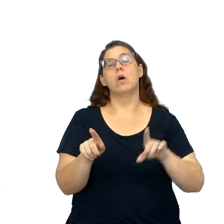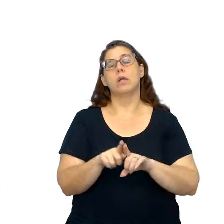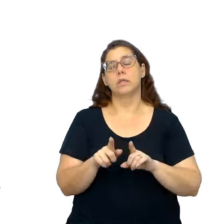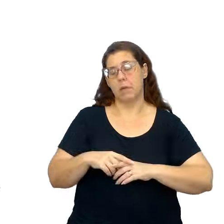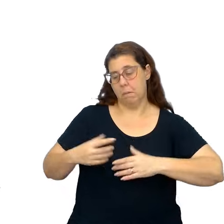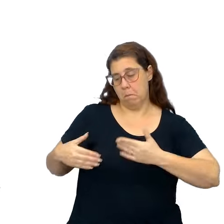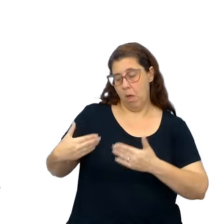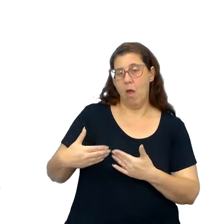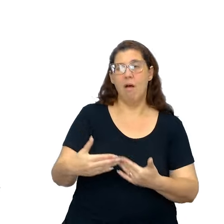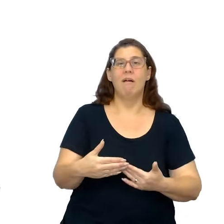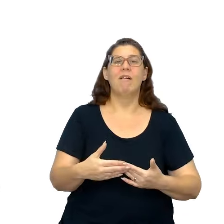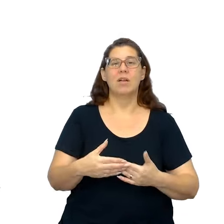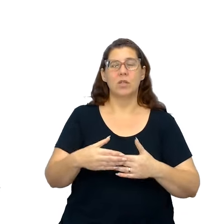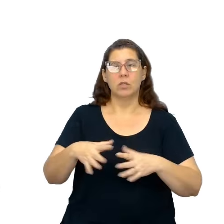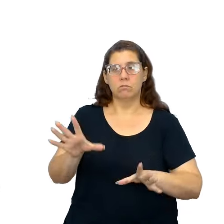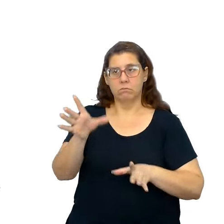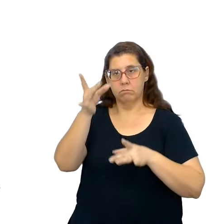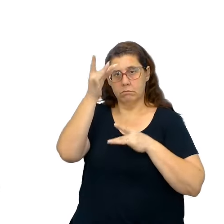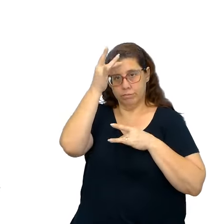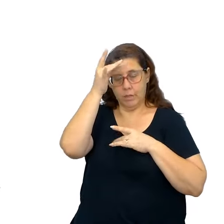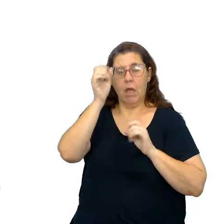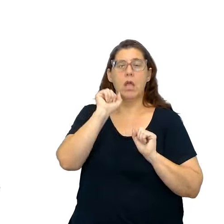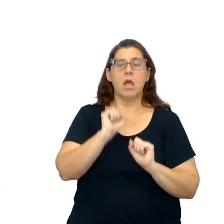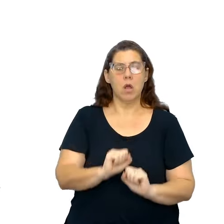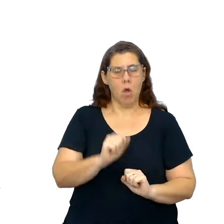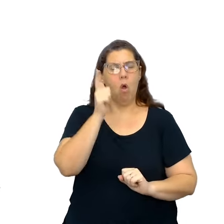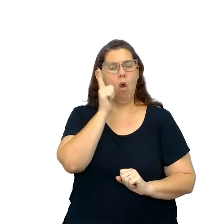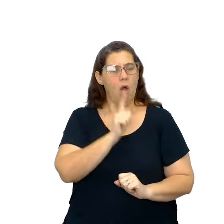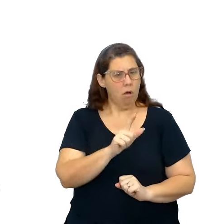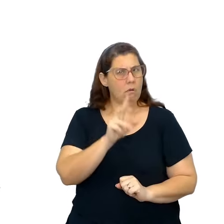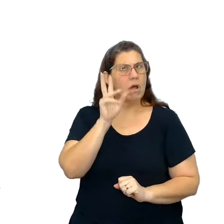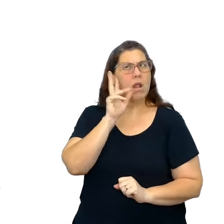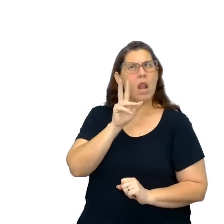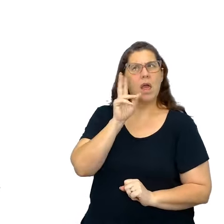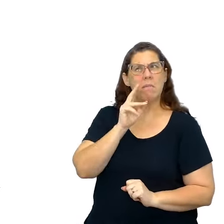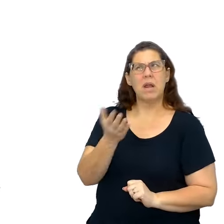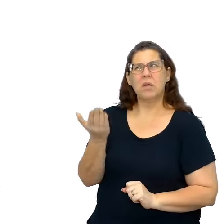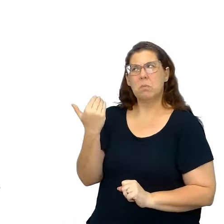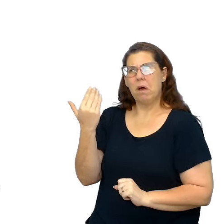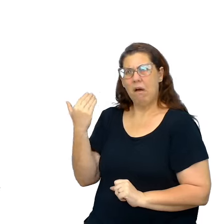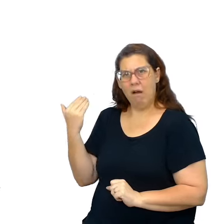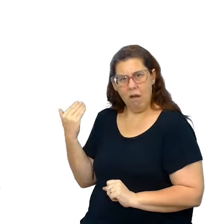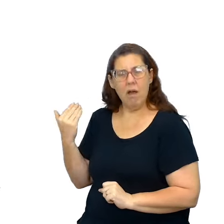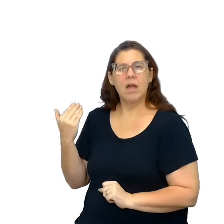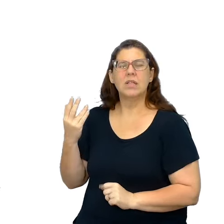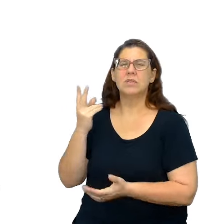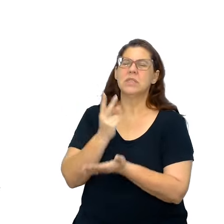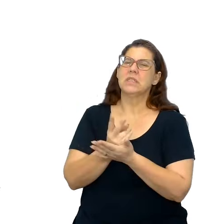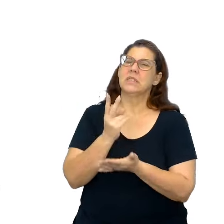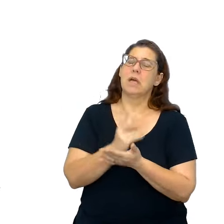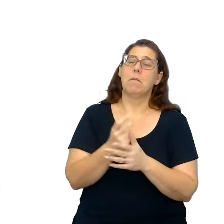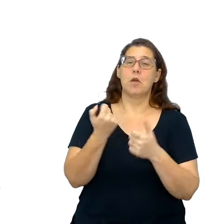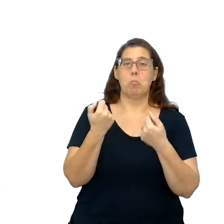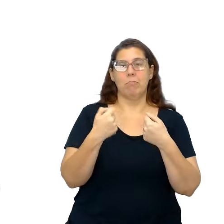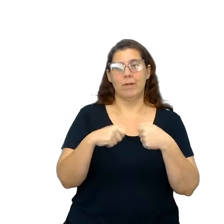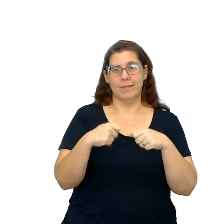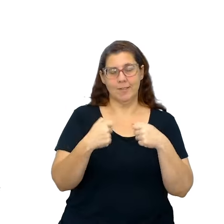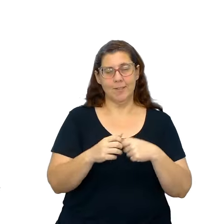o processo, né, de aquisição, de que ele possa revisitar esses conteúdos conteúdos a todo momento que